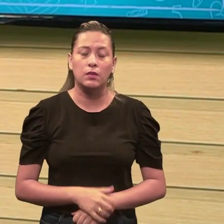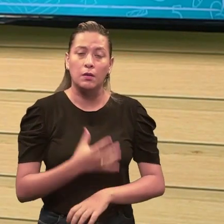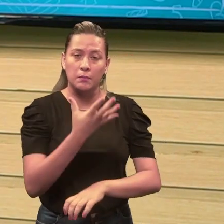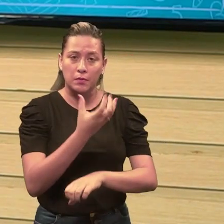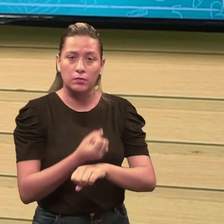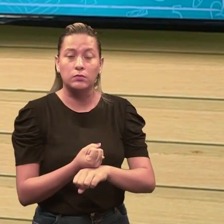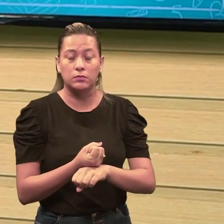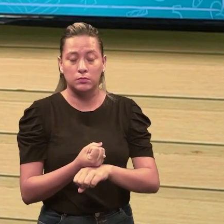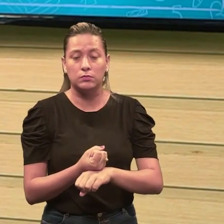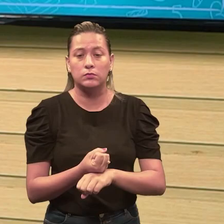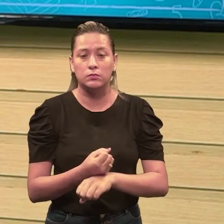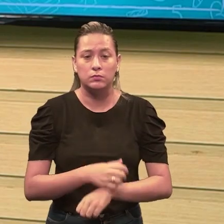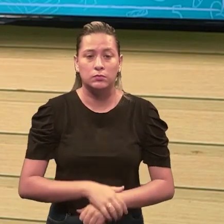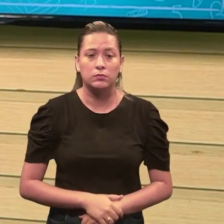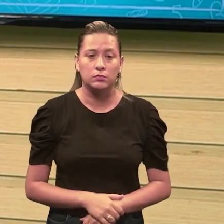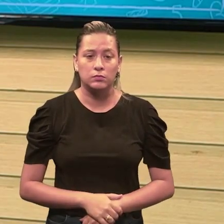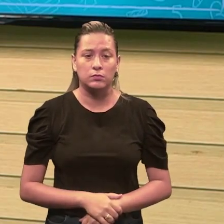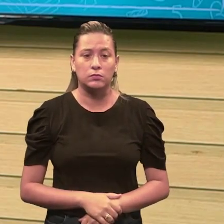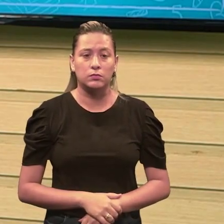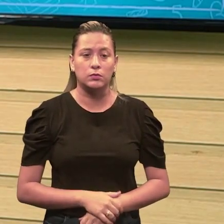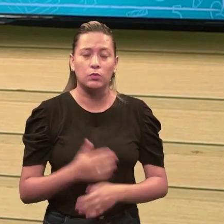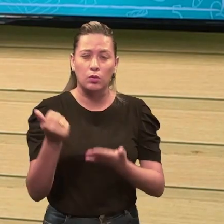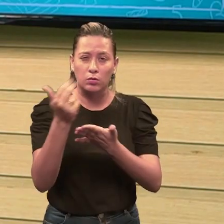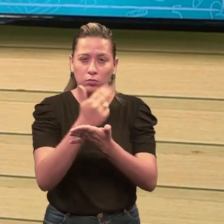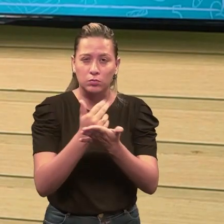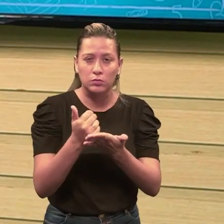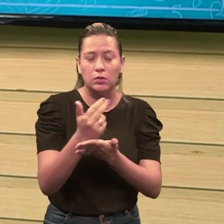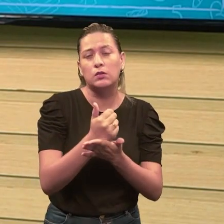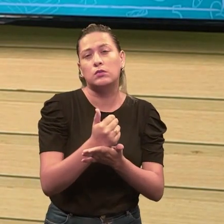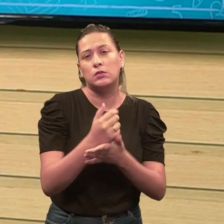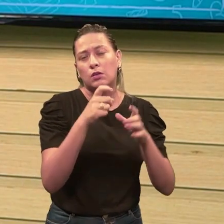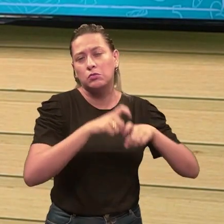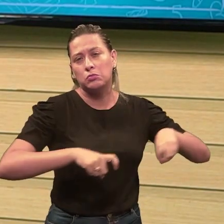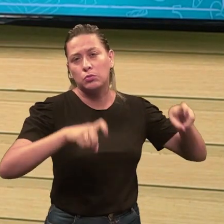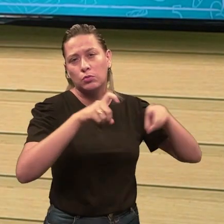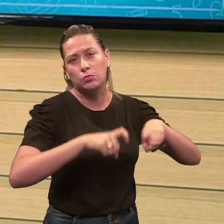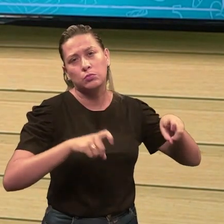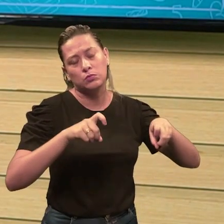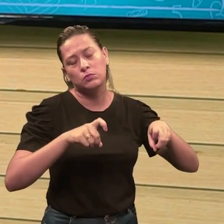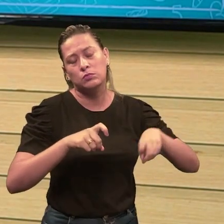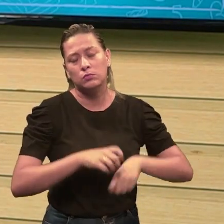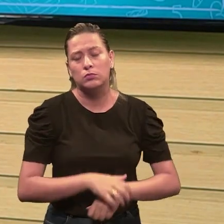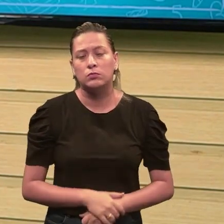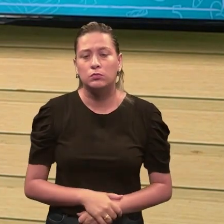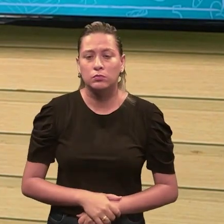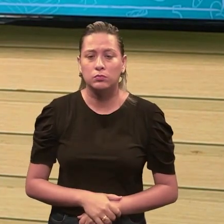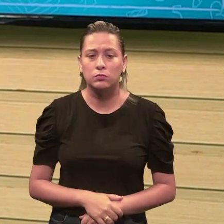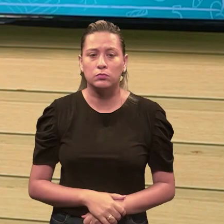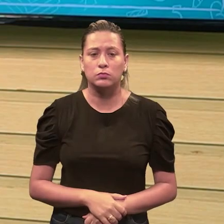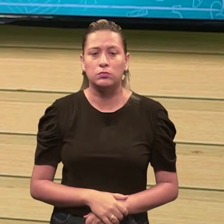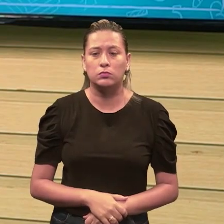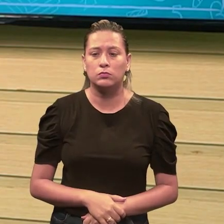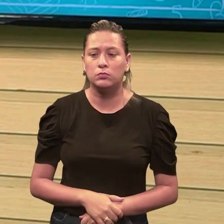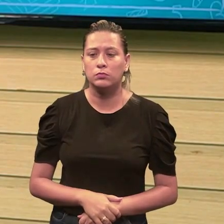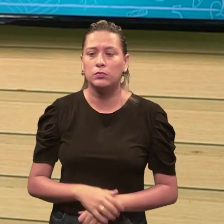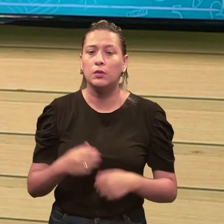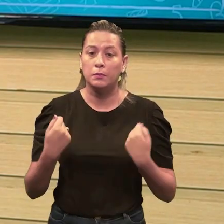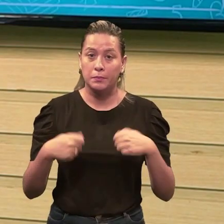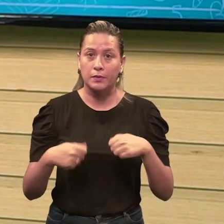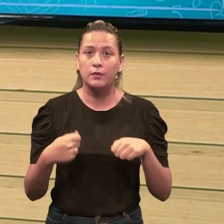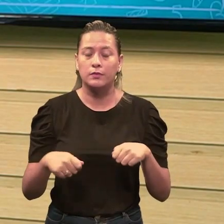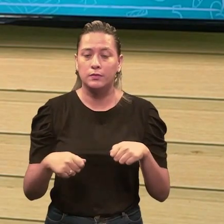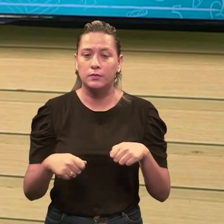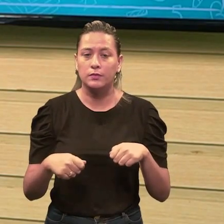e realmente, quando for fazer esses desenhos no CAD ou em qualquer outro simulador, realmente tem que consultar